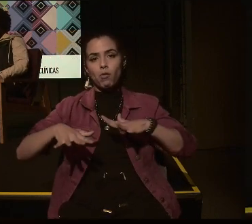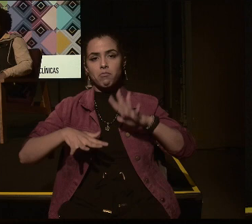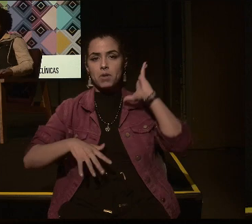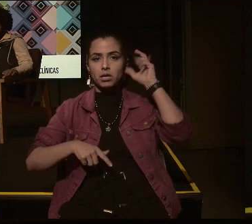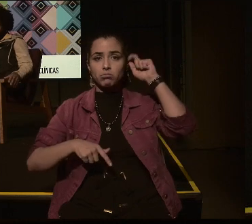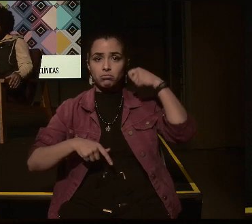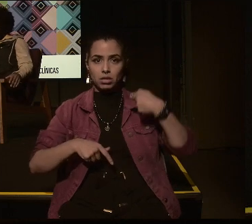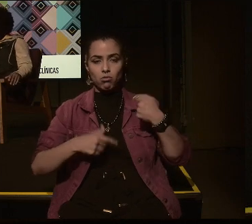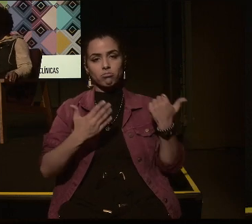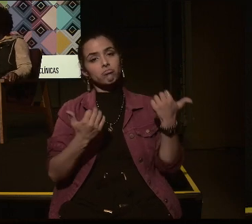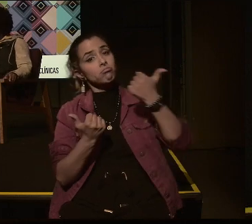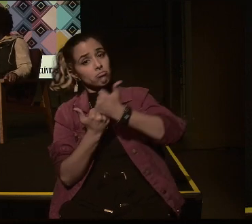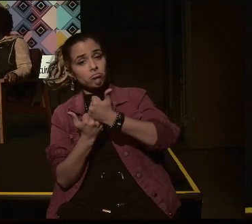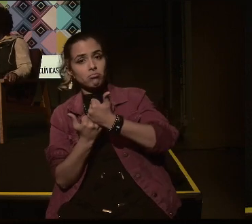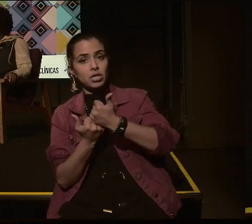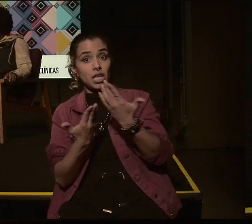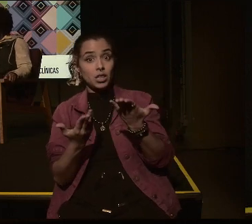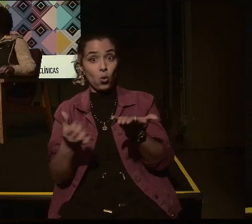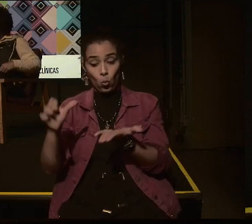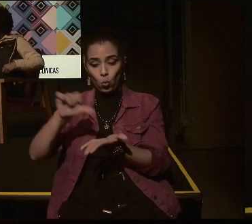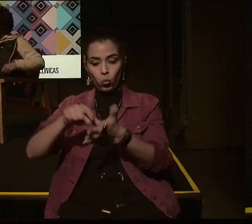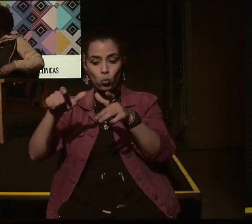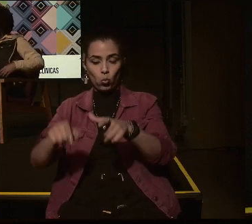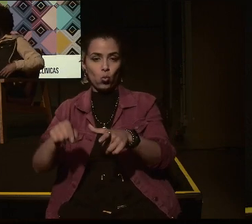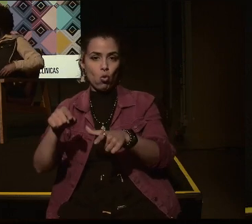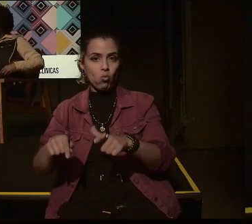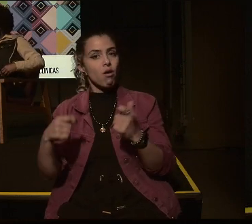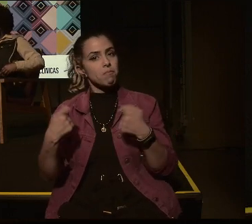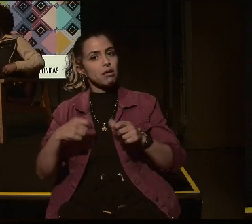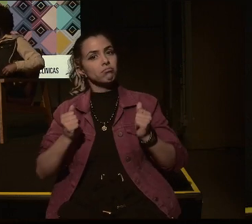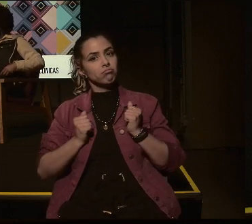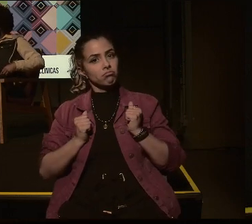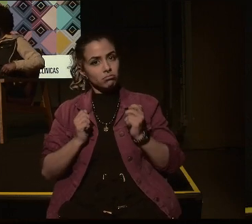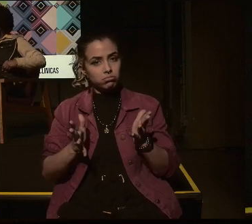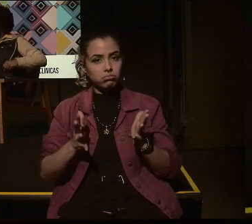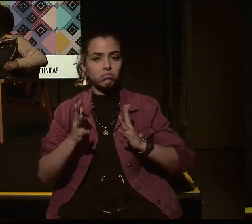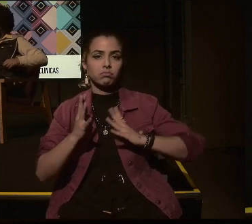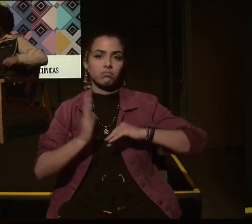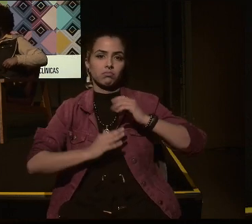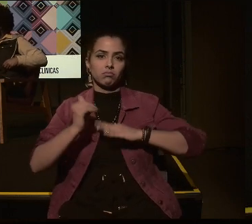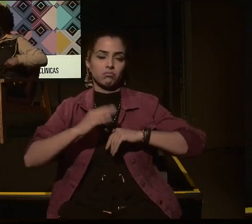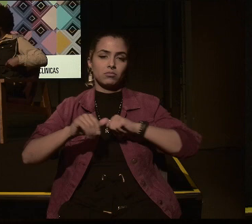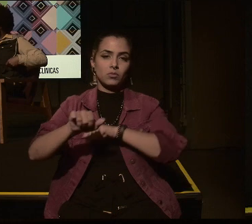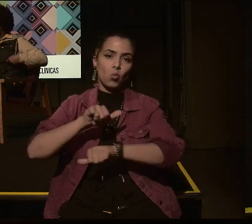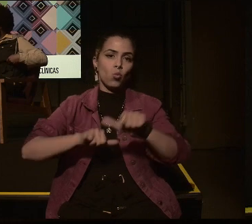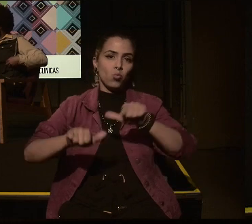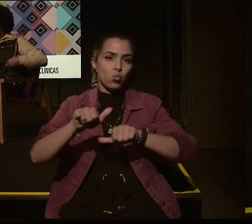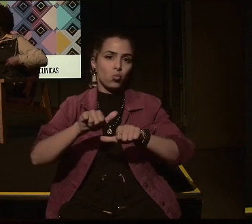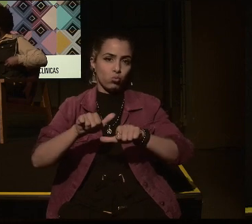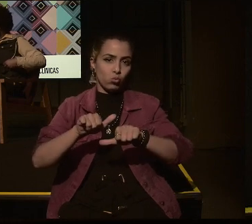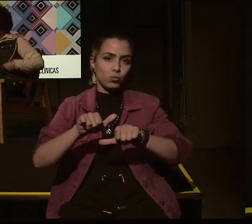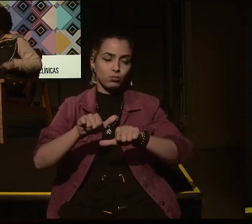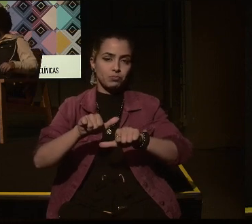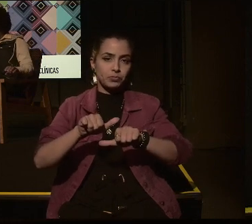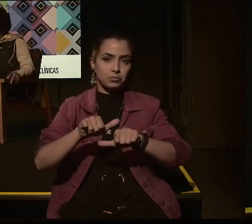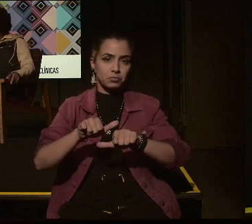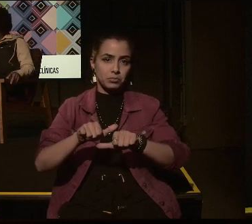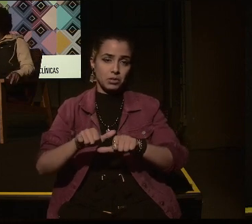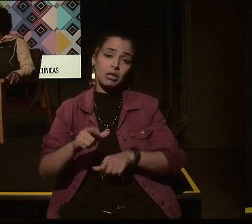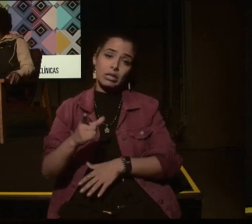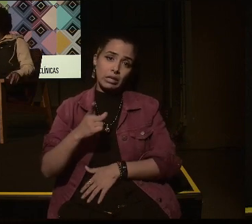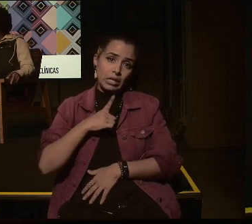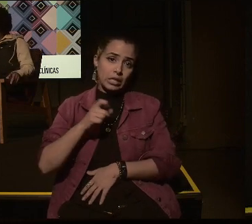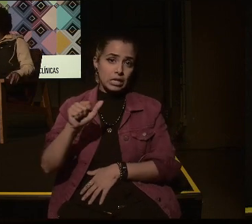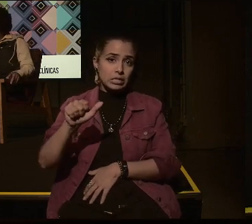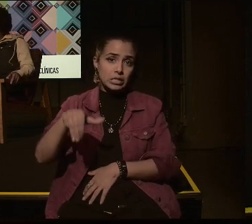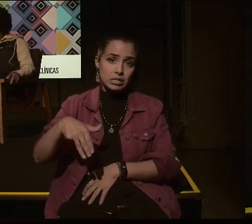o território ele vai reagir. Ele vai reagir à colonialidade que opera sobre ele, mesmo que ele tenha uma